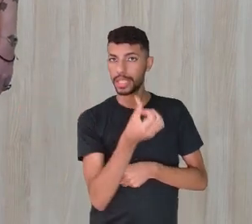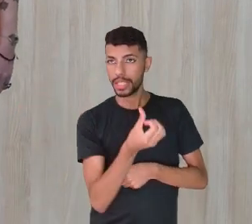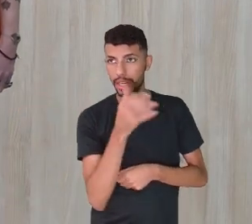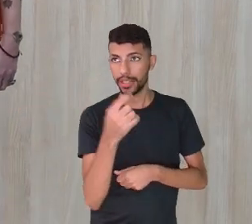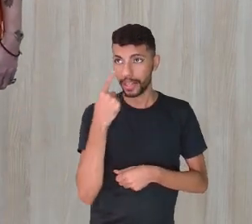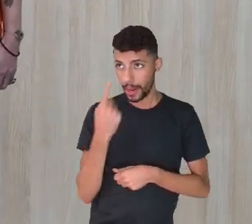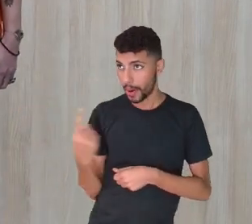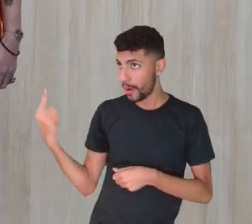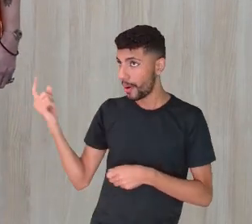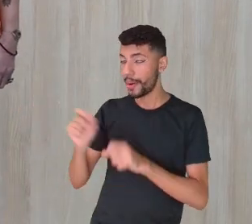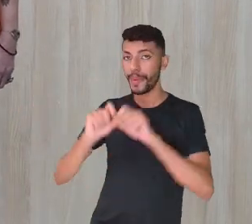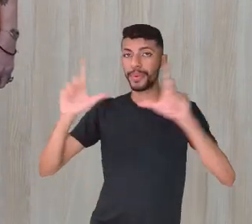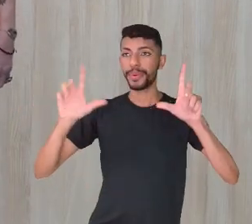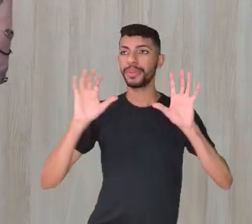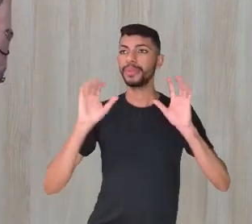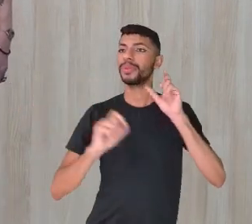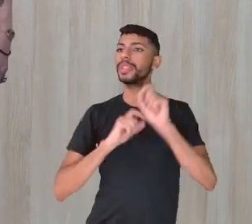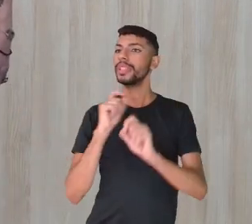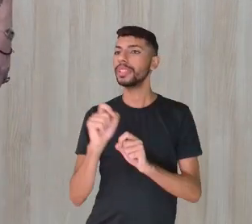1776, olhem aí no slide,